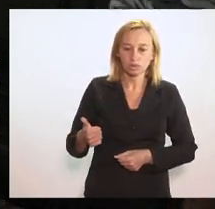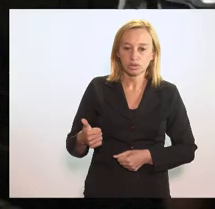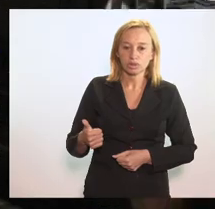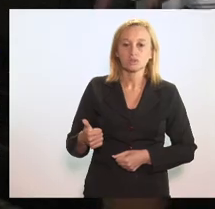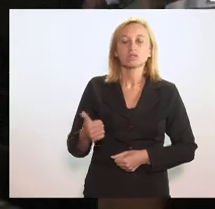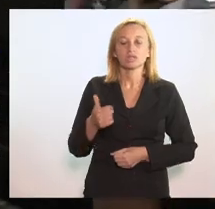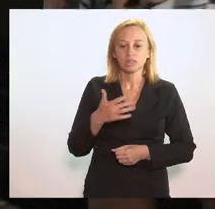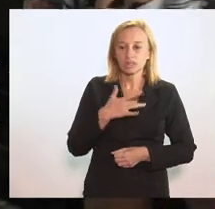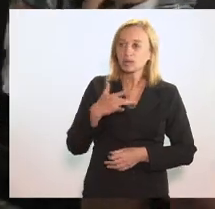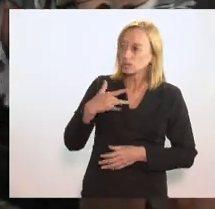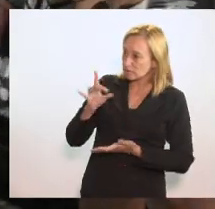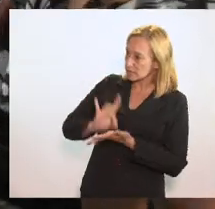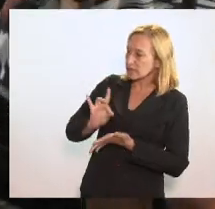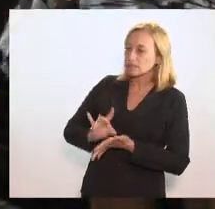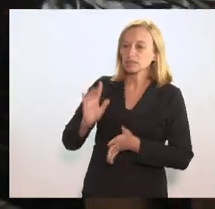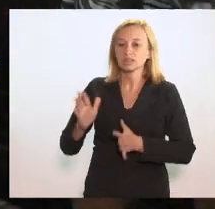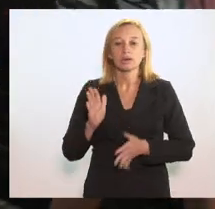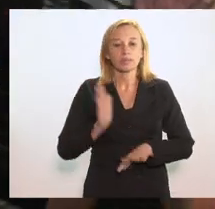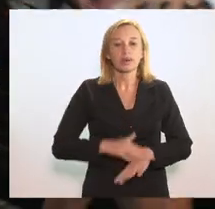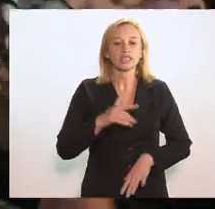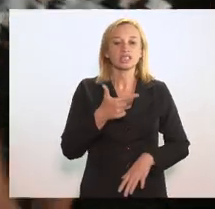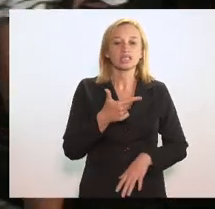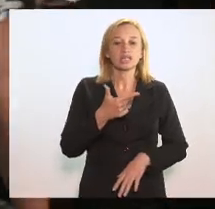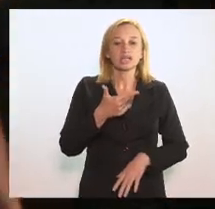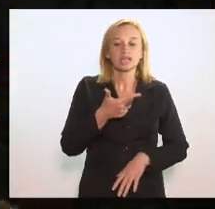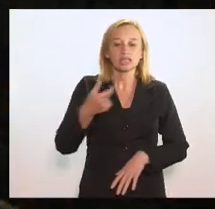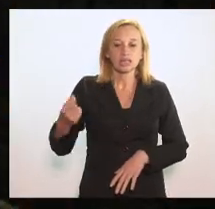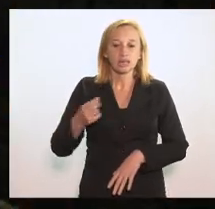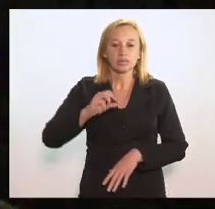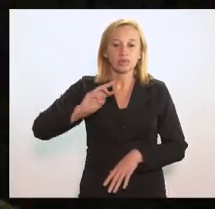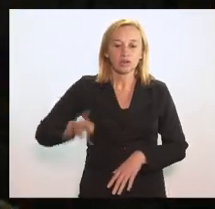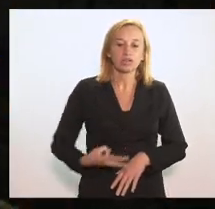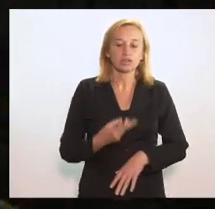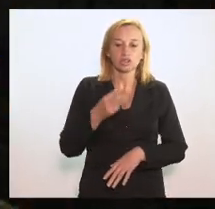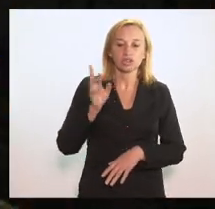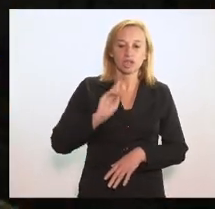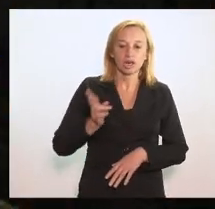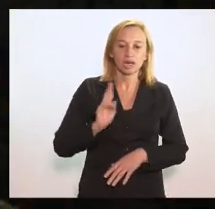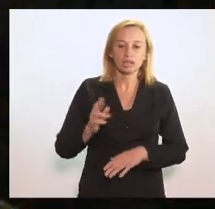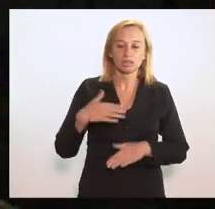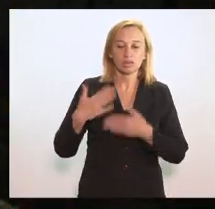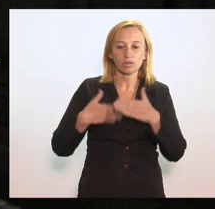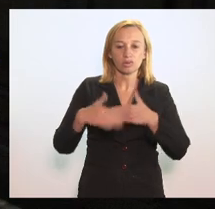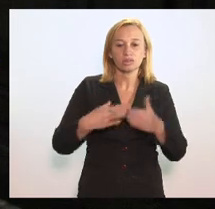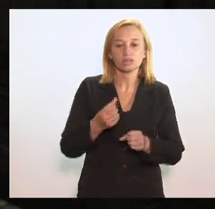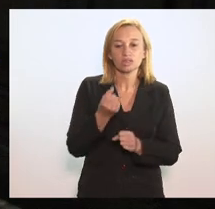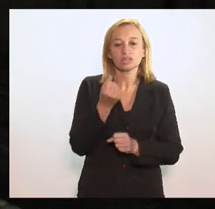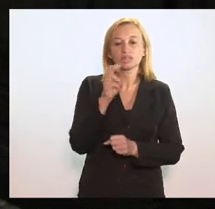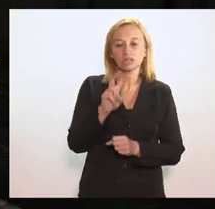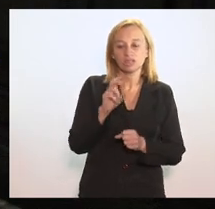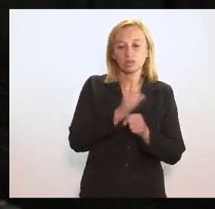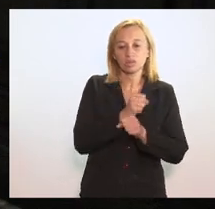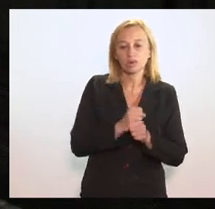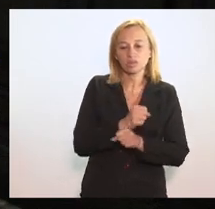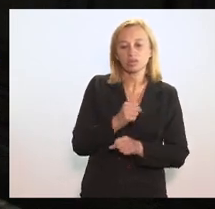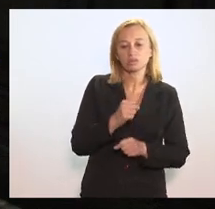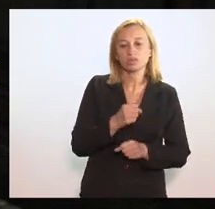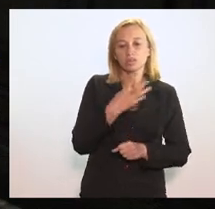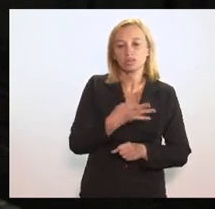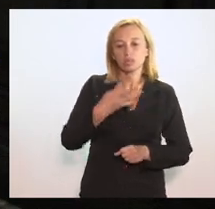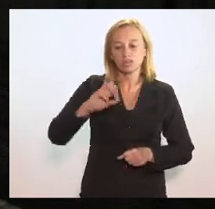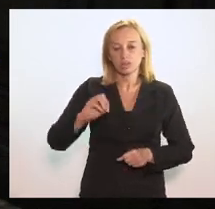Secretário de Saúde, é verdade. De mais de 100 milhões de reais... e ao longo de 5 anos, quase 250 milhões de reais.